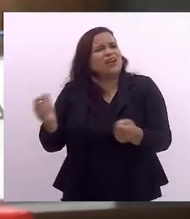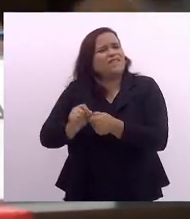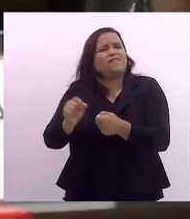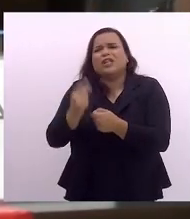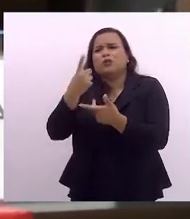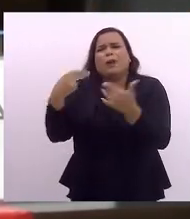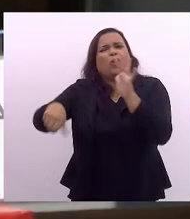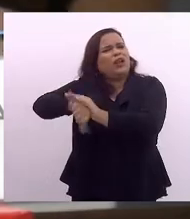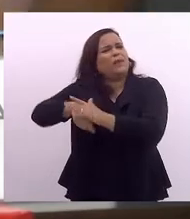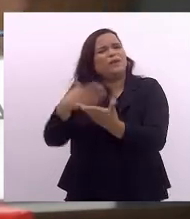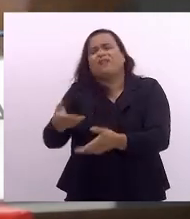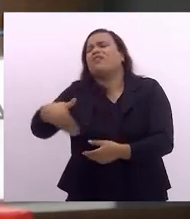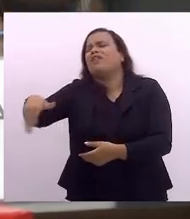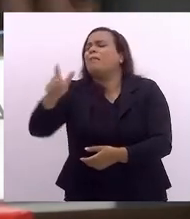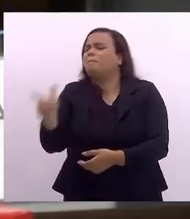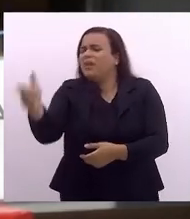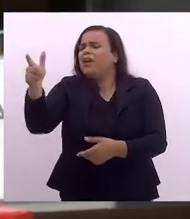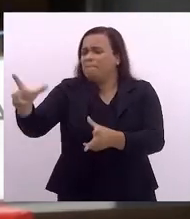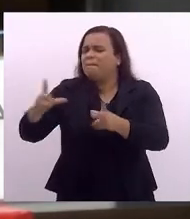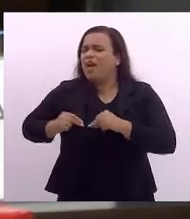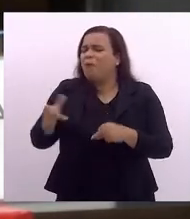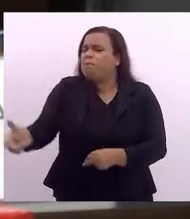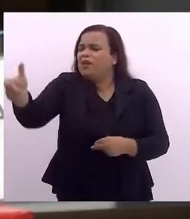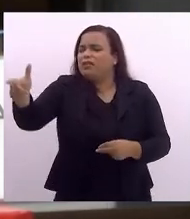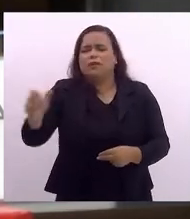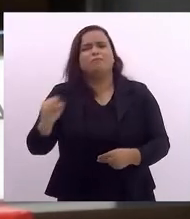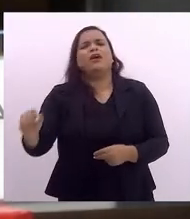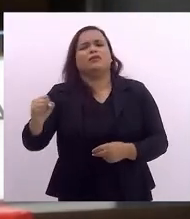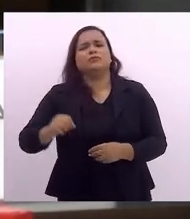infracional, ele cometeu um crime, então ele merece tudo isso.